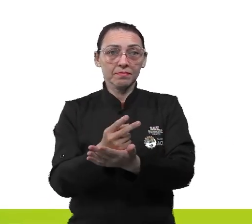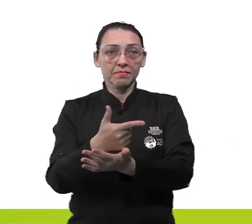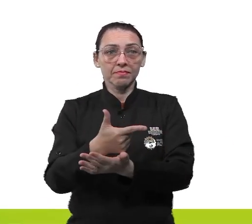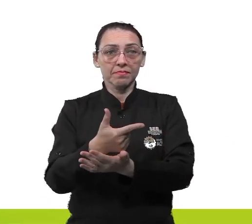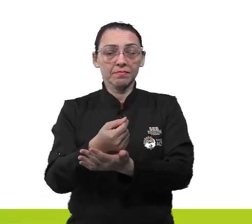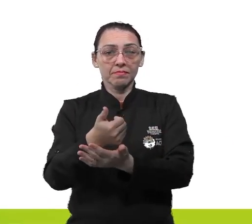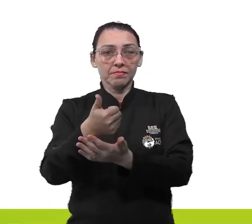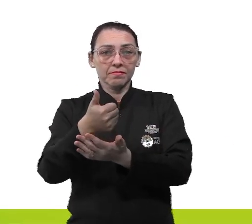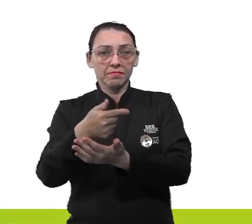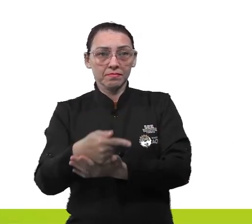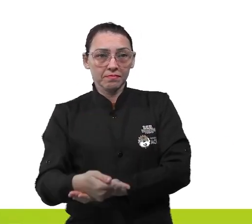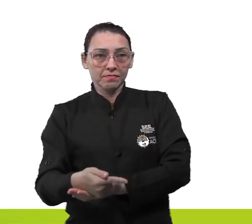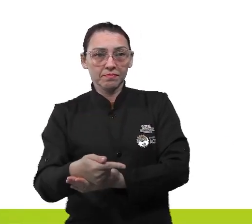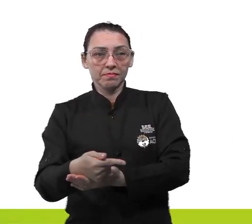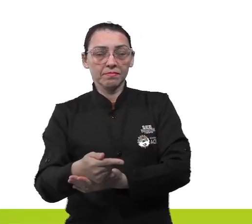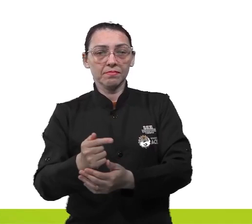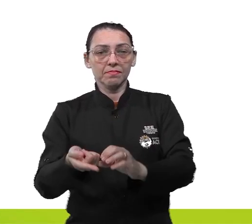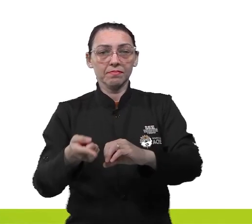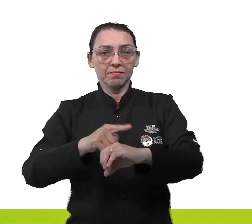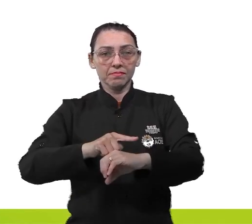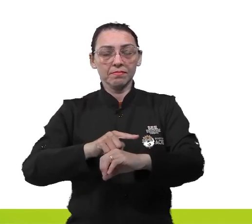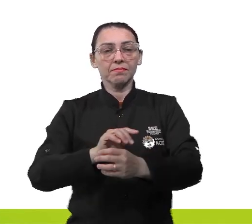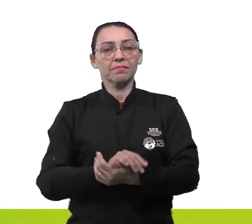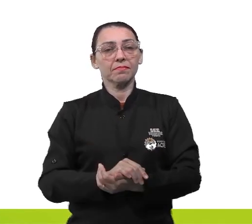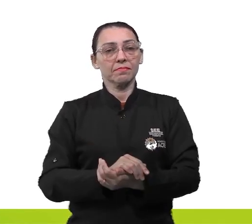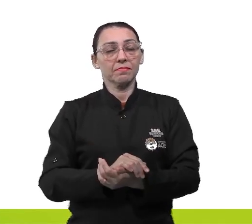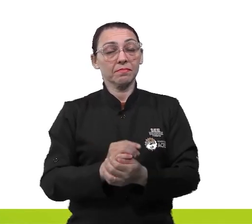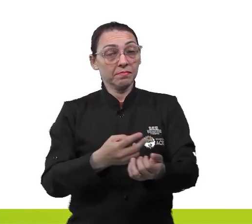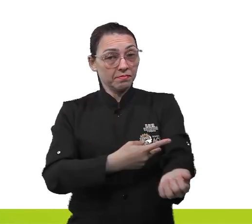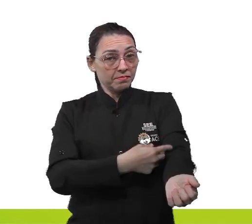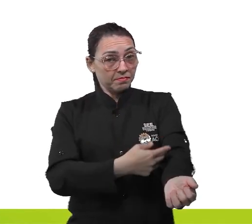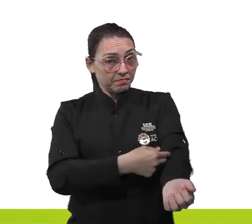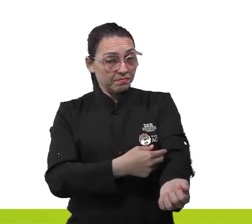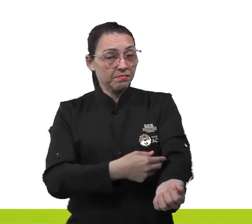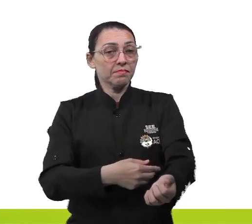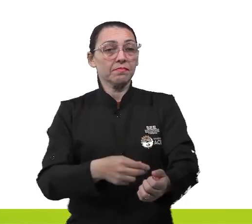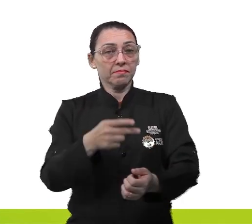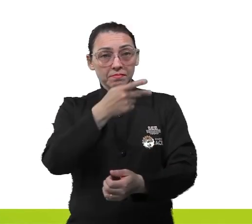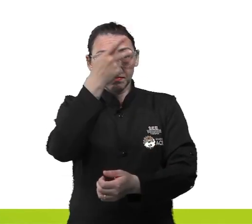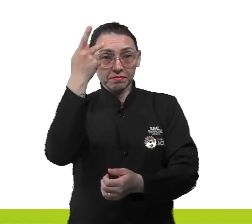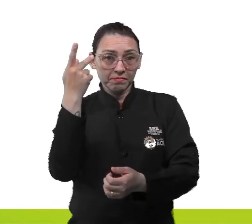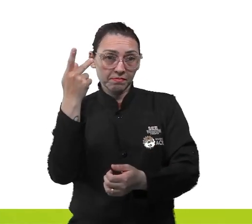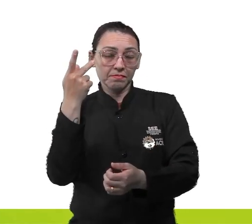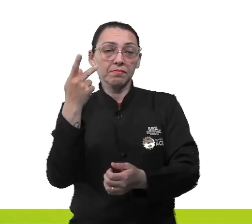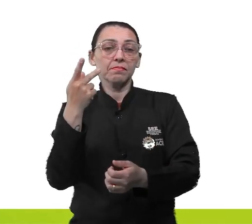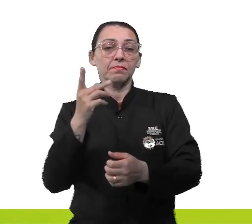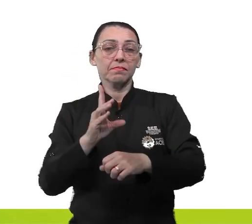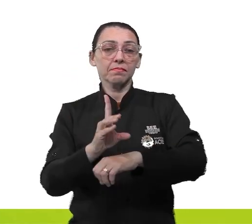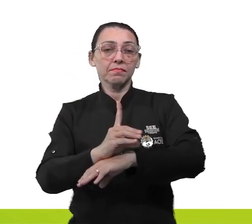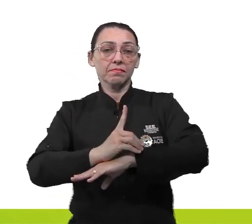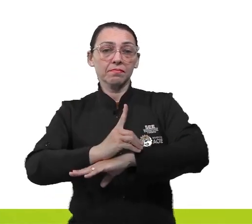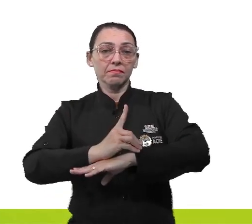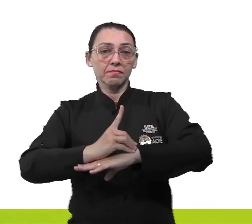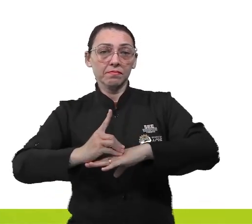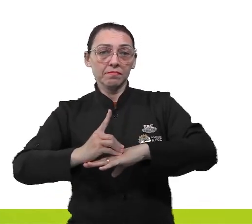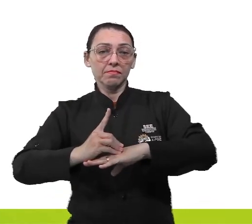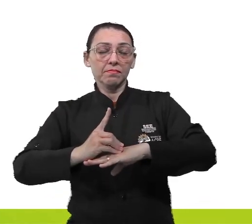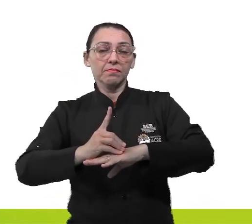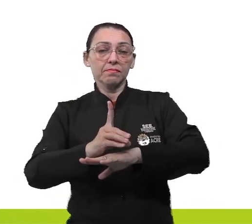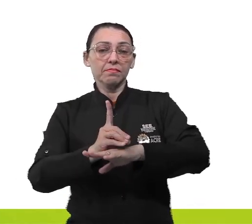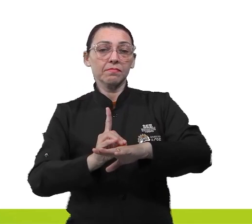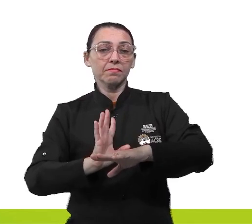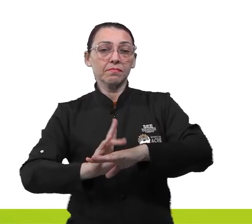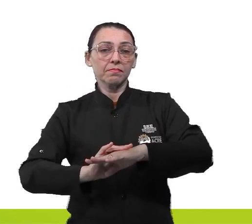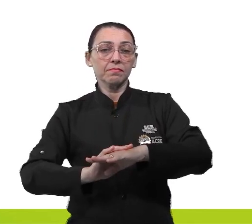caiu na prova do Enseja 2017. Em um exame de rotina, uma pessoa foi diagnosticada com diabetes.